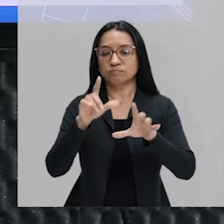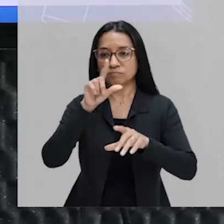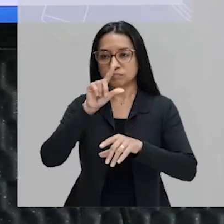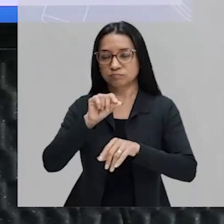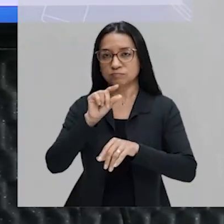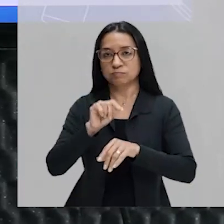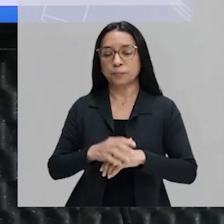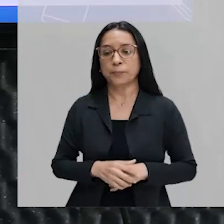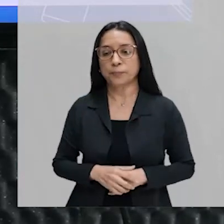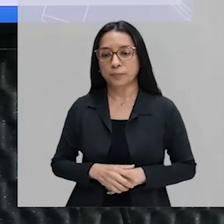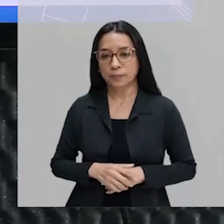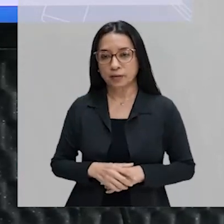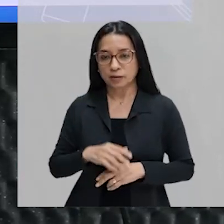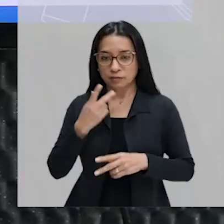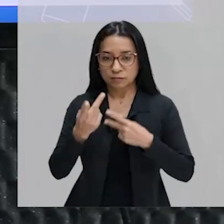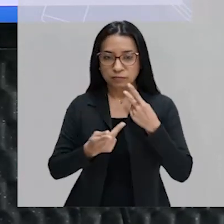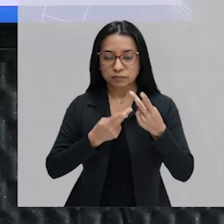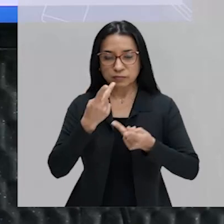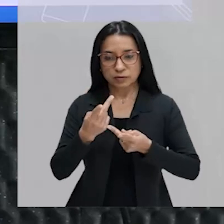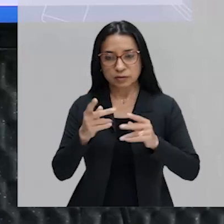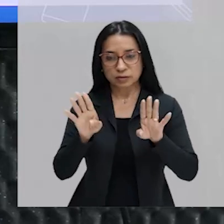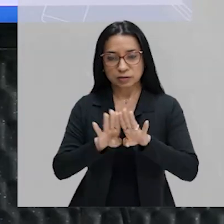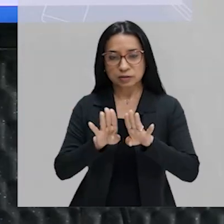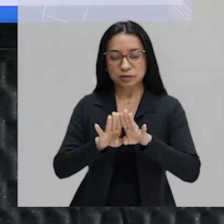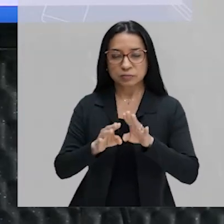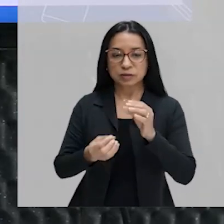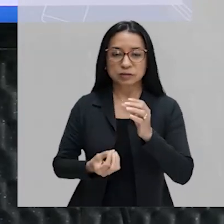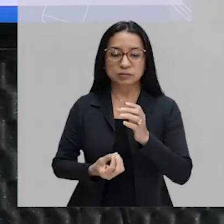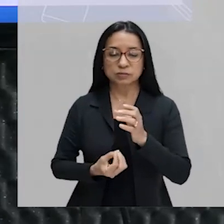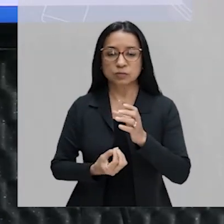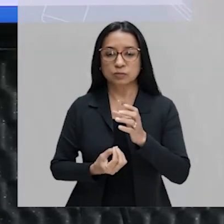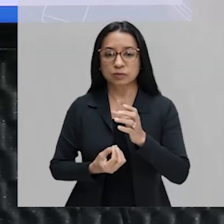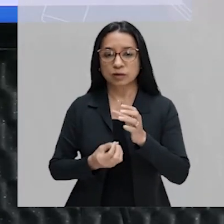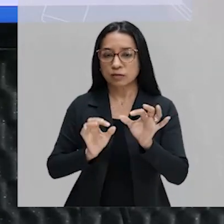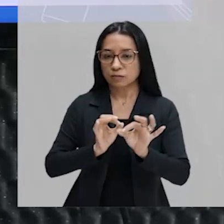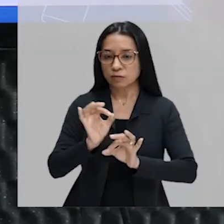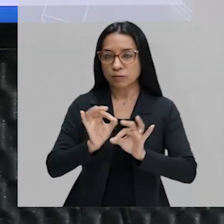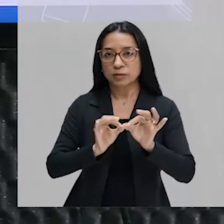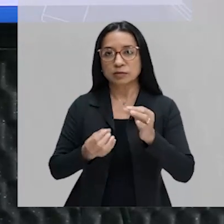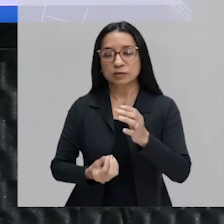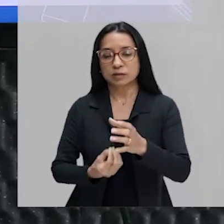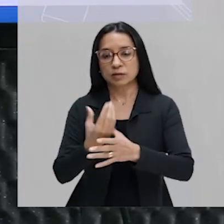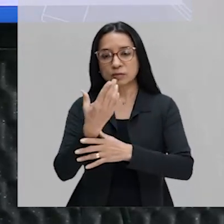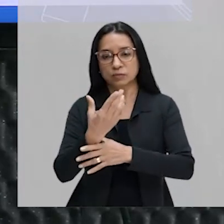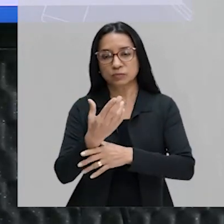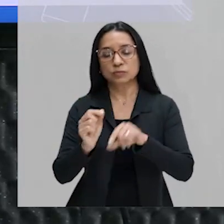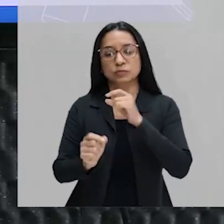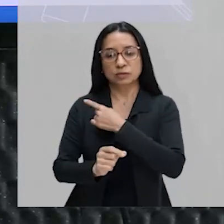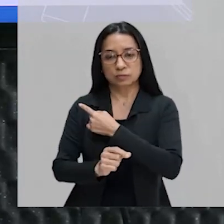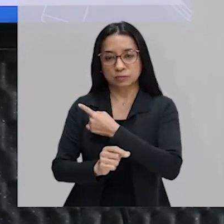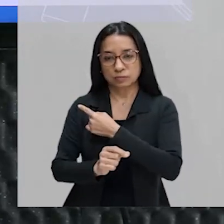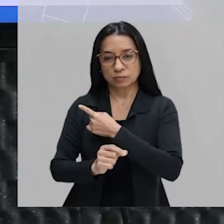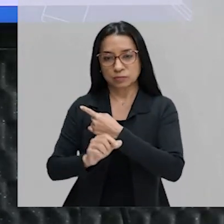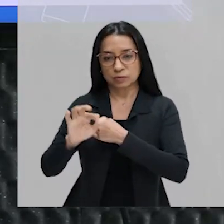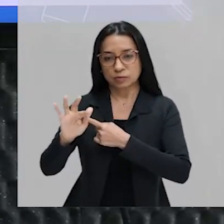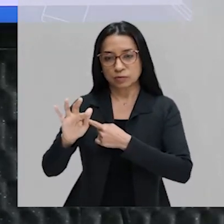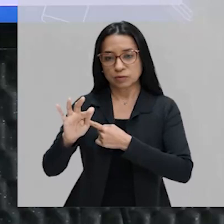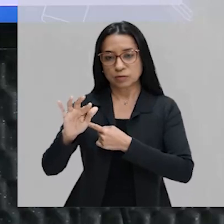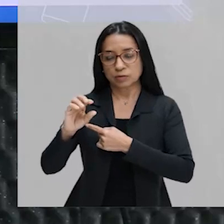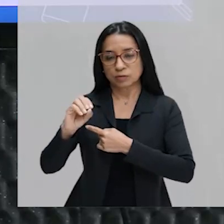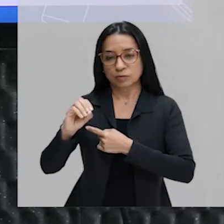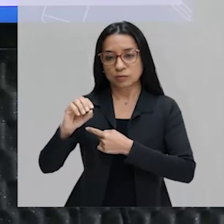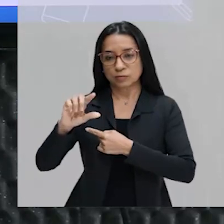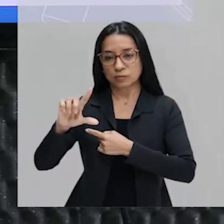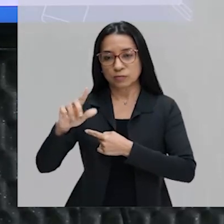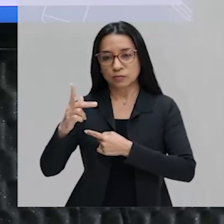A gente vai falar também sobre a formação dos folhetos germinativos. Lembrando que folhetos germinativos são